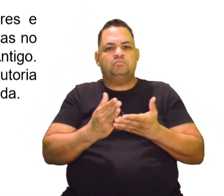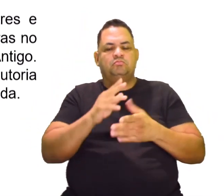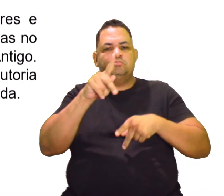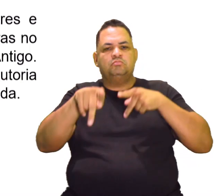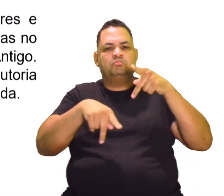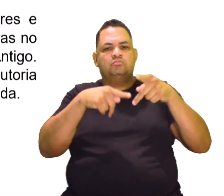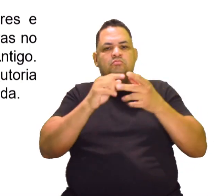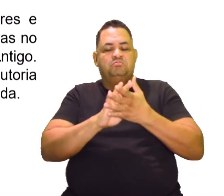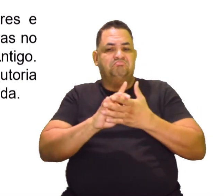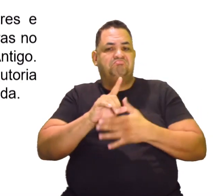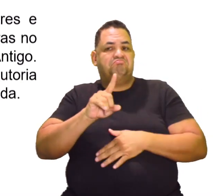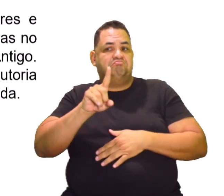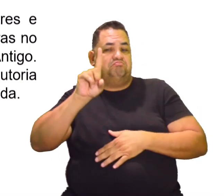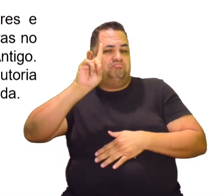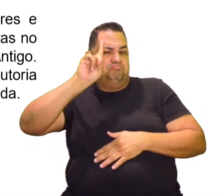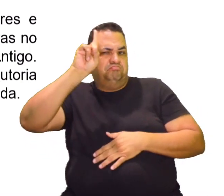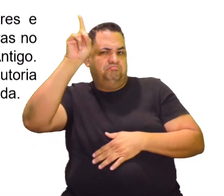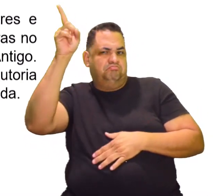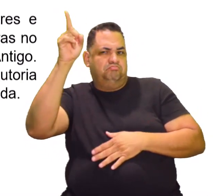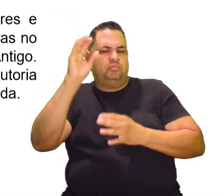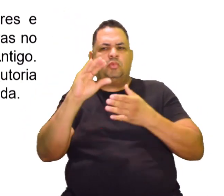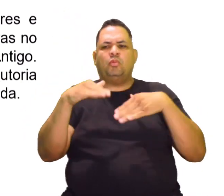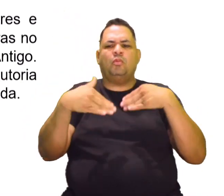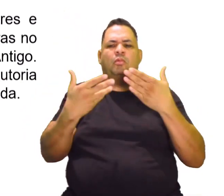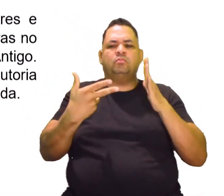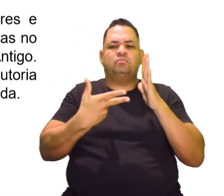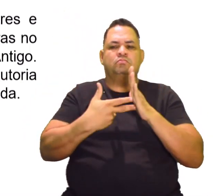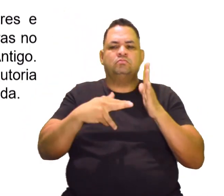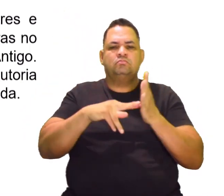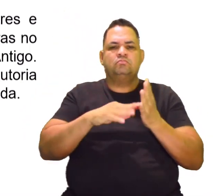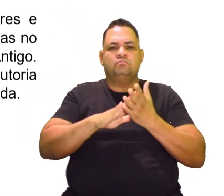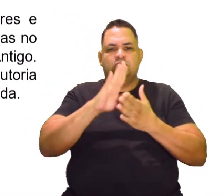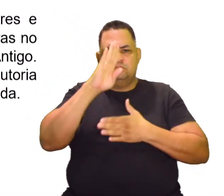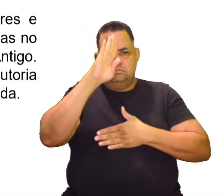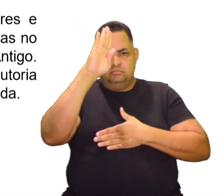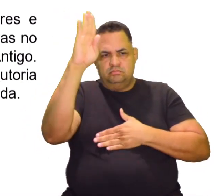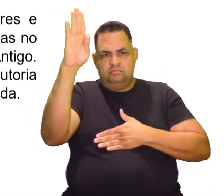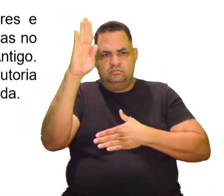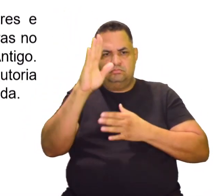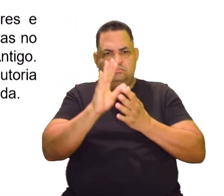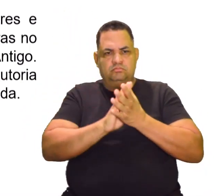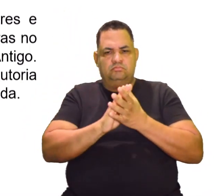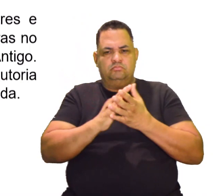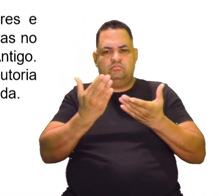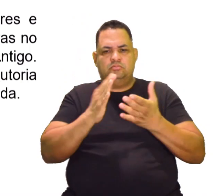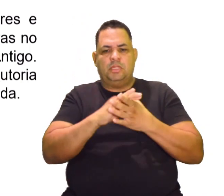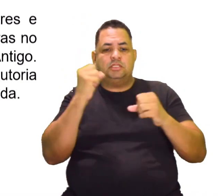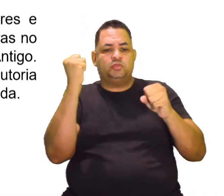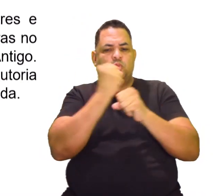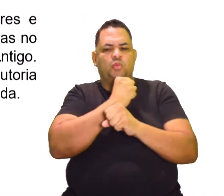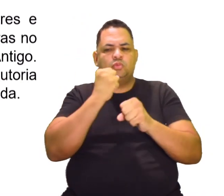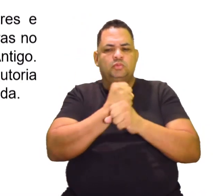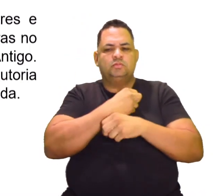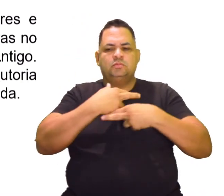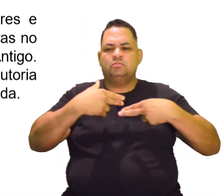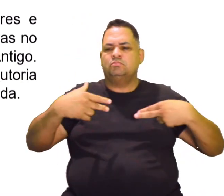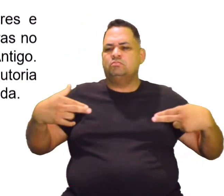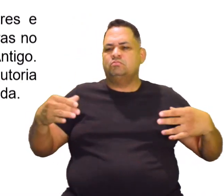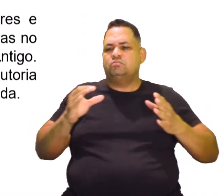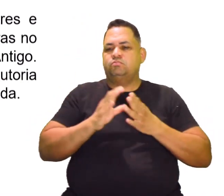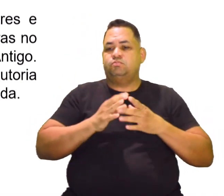muito inteligentes. Em que sentido? Principalmente nos monumentos, nas construções grandiosas,